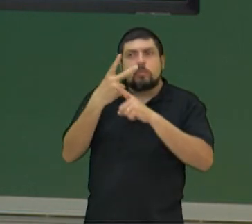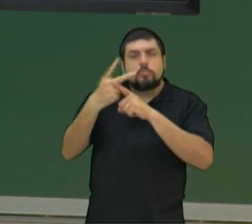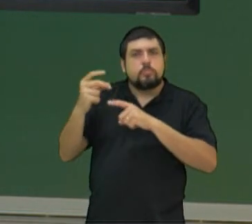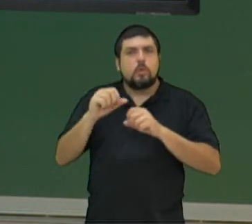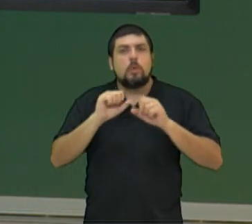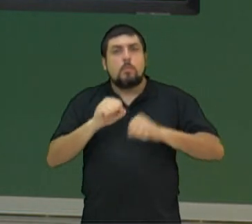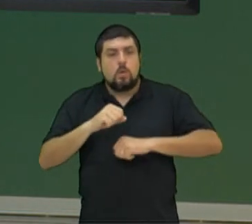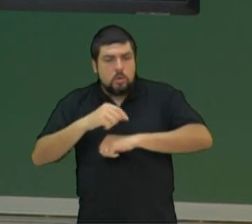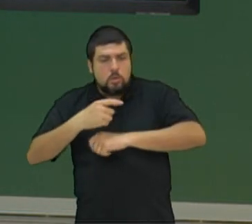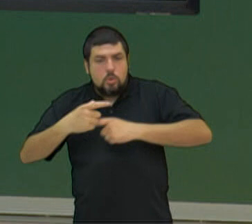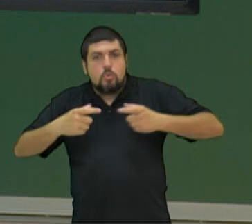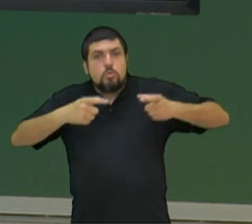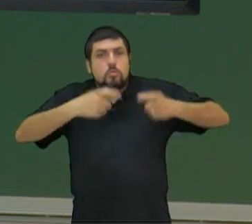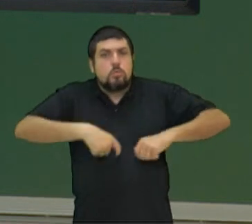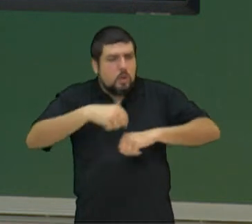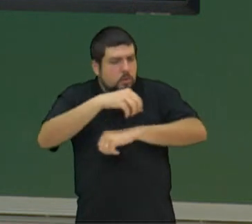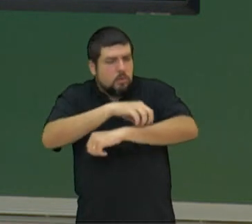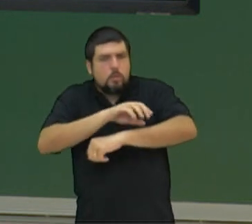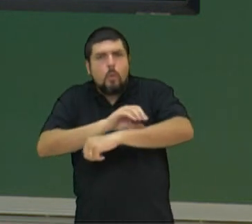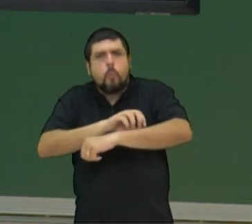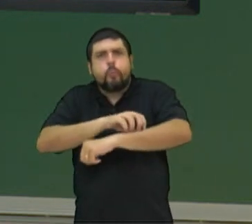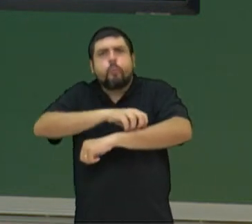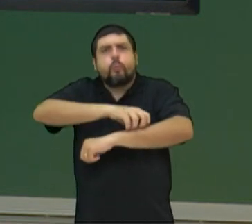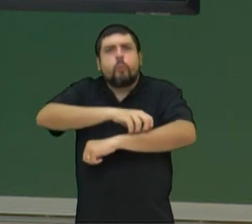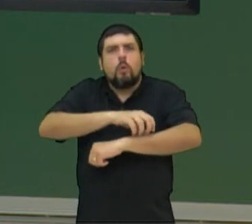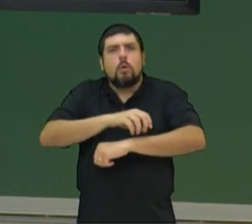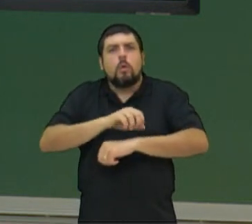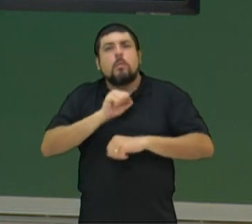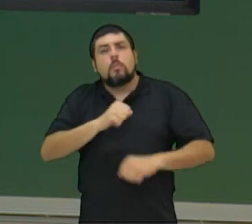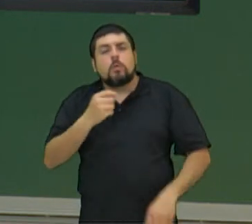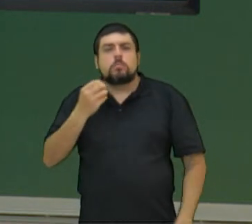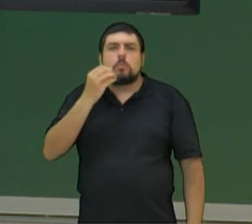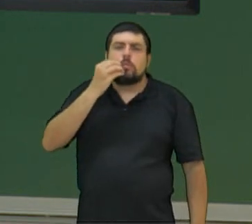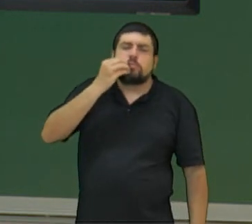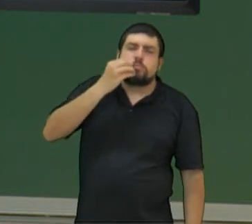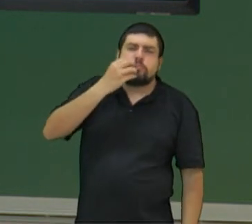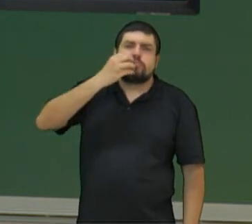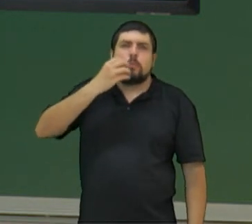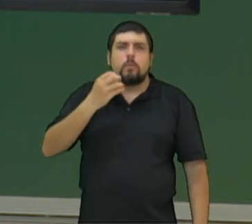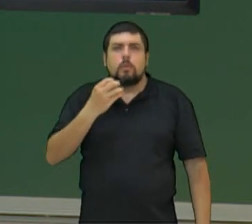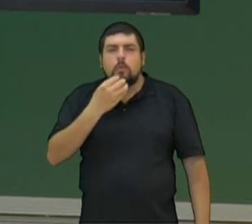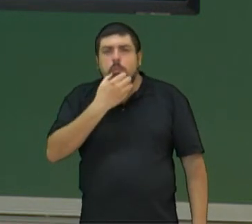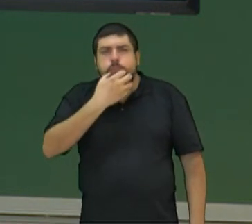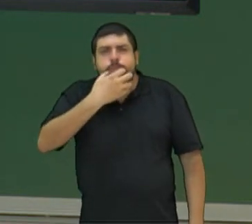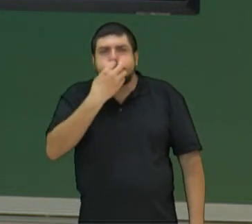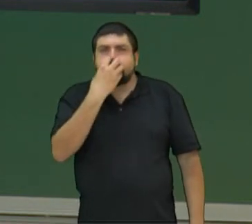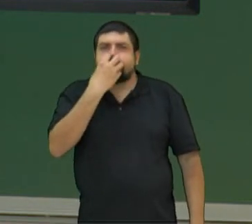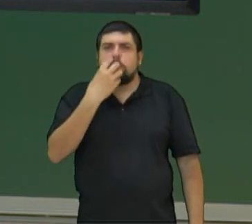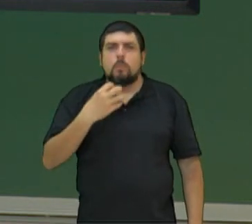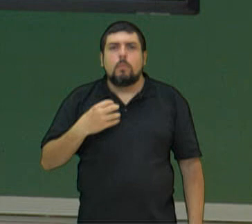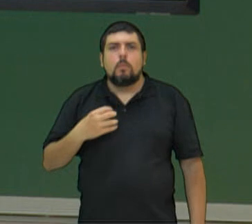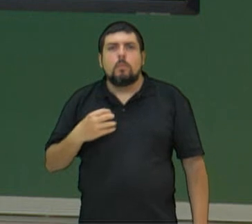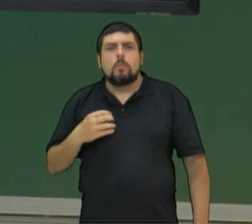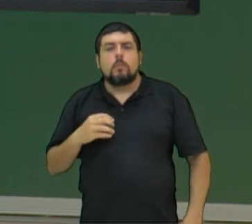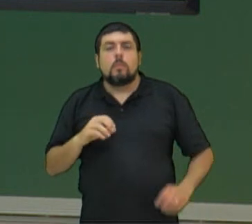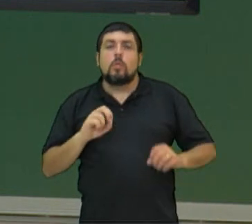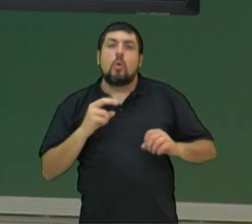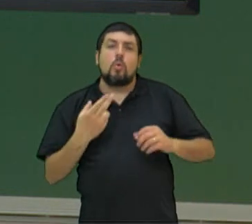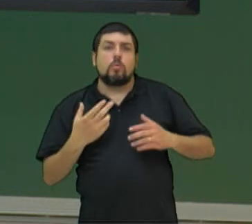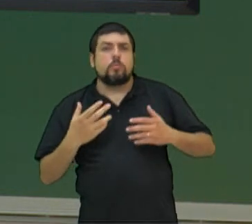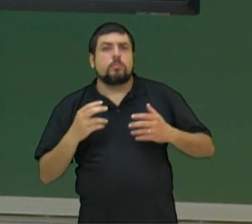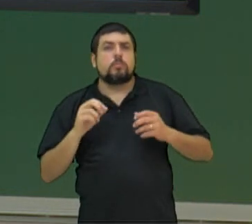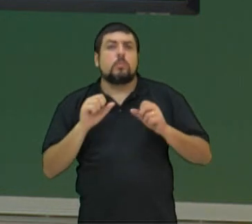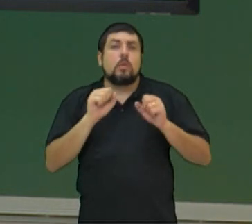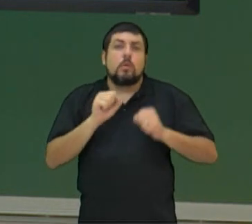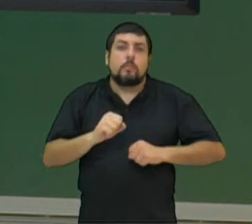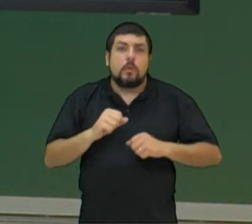inchaço local, né, na picada, pode ser no lábio, tá? Pode ser alguma parte ali do corpo só que seja afetada, ou isso